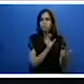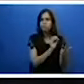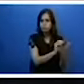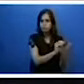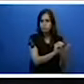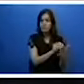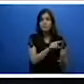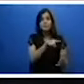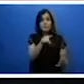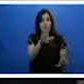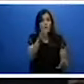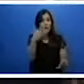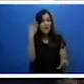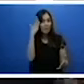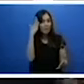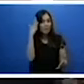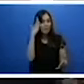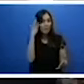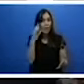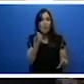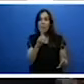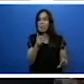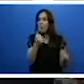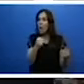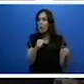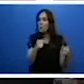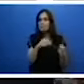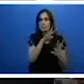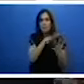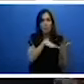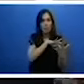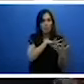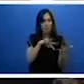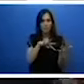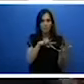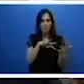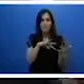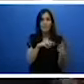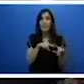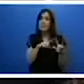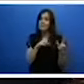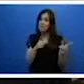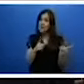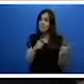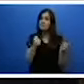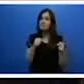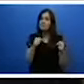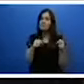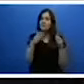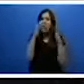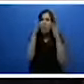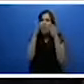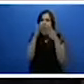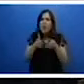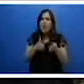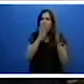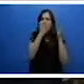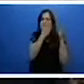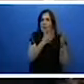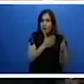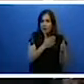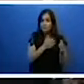já entendeu como se resolve, você não precisa quadricular o espaço, tá? Mas precisa alinhar bem os